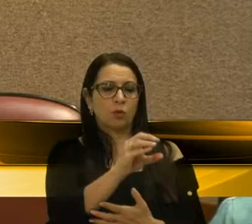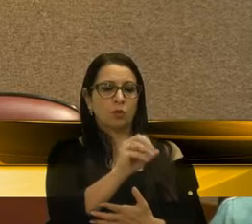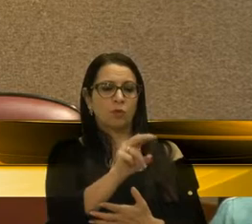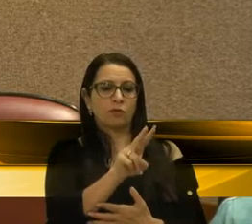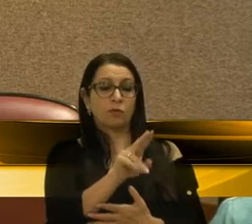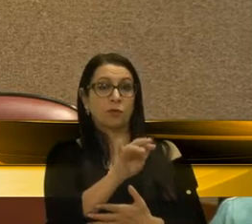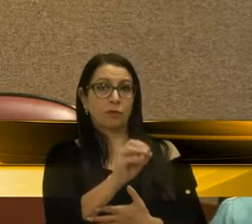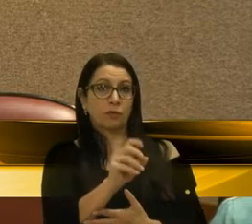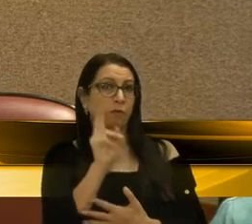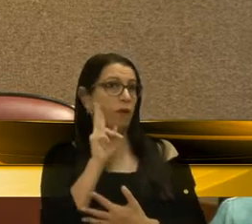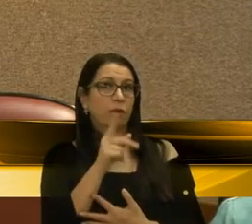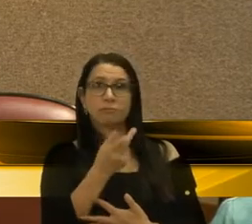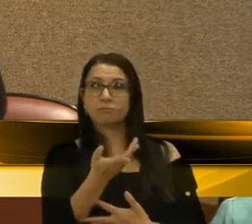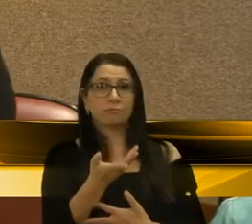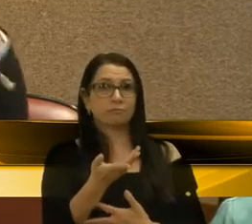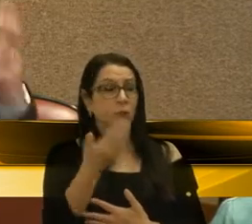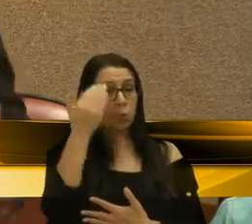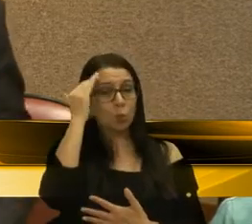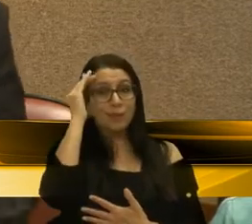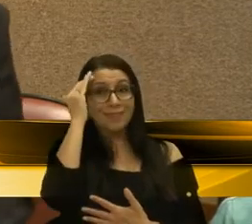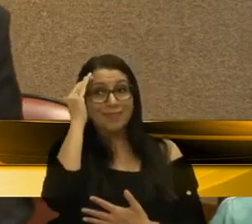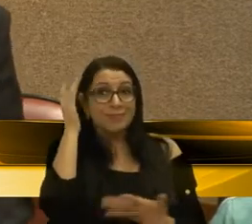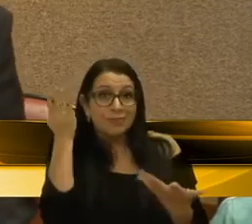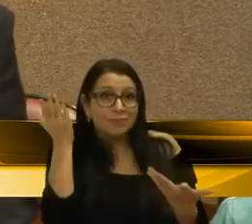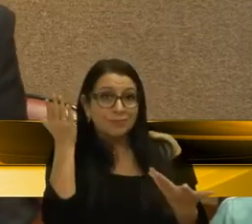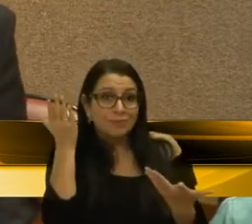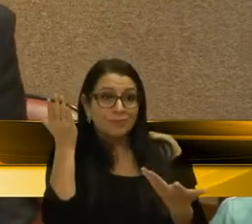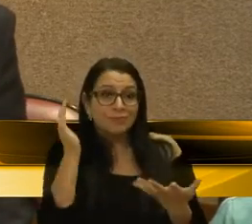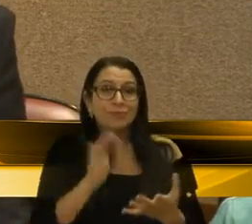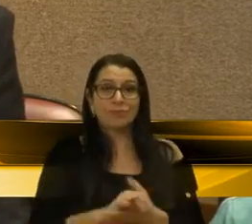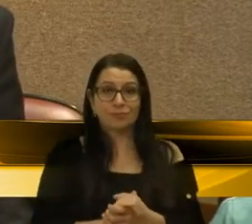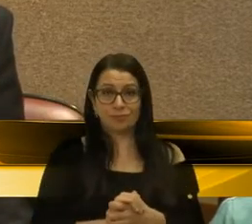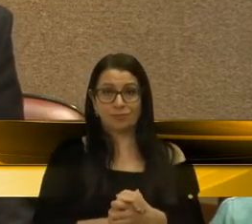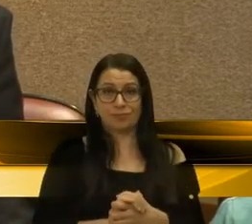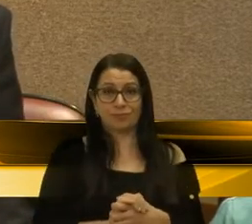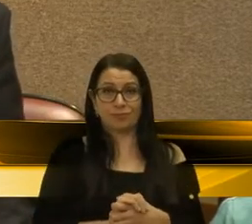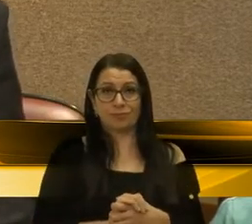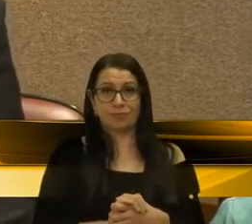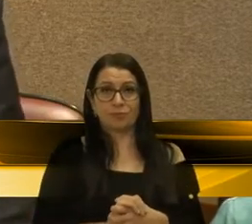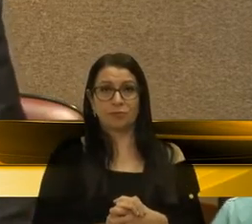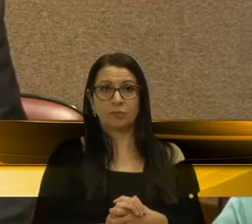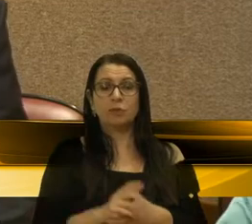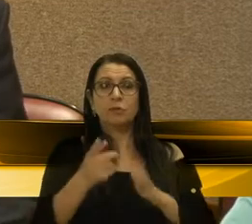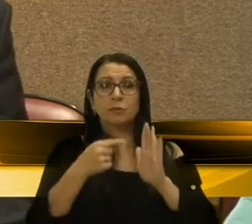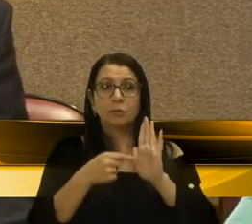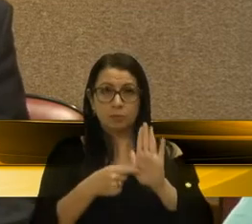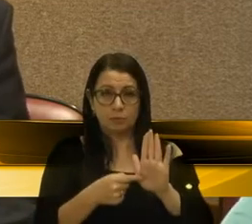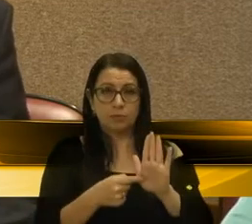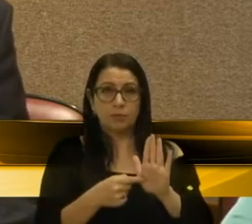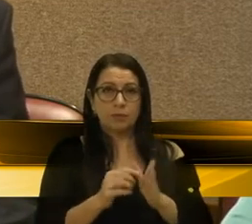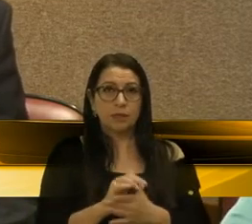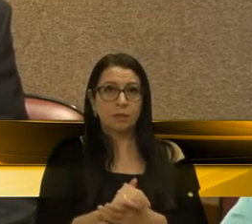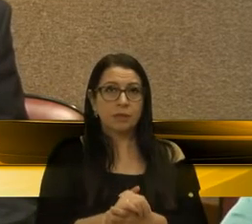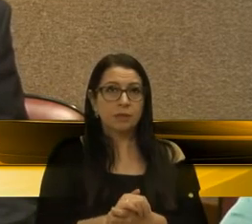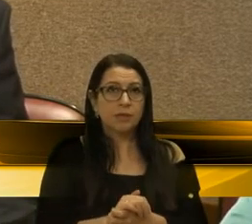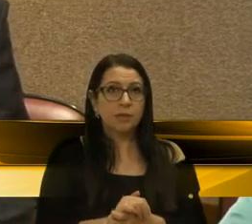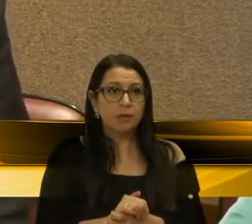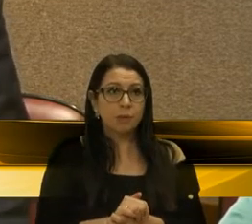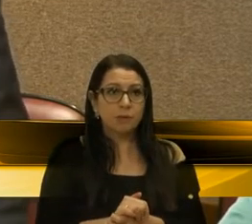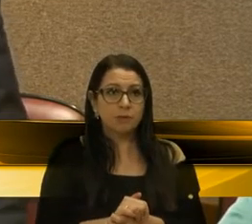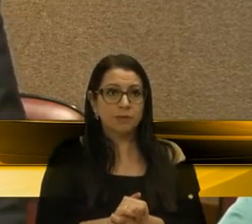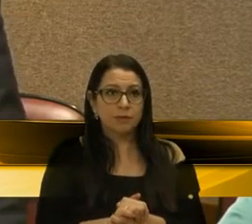isto. Realmente eu não estou entendendo onde é que entra. E o que foi levado pelo senhor